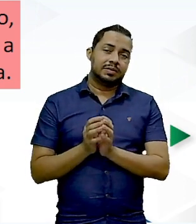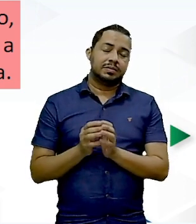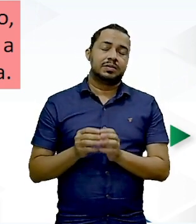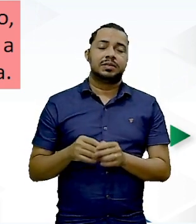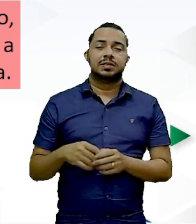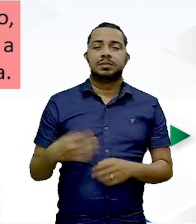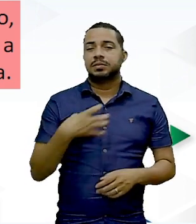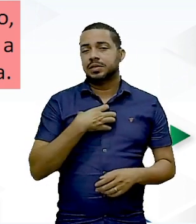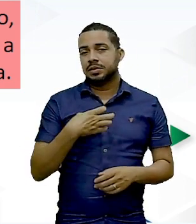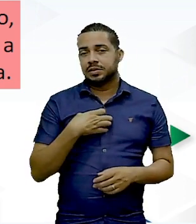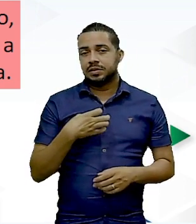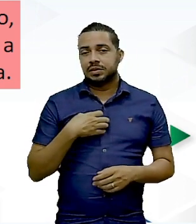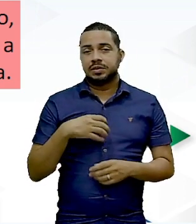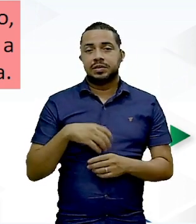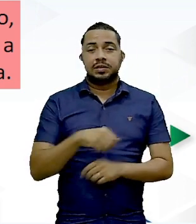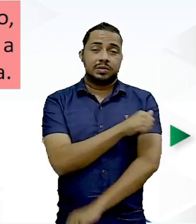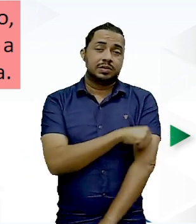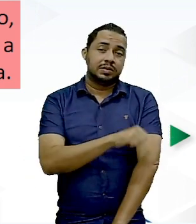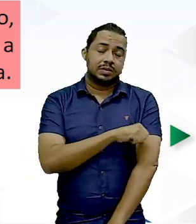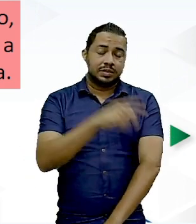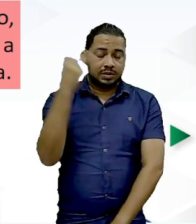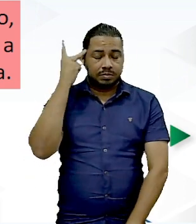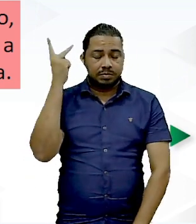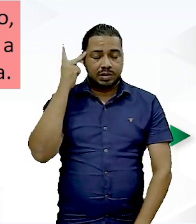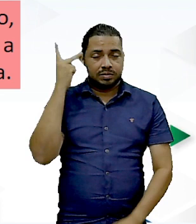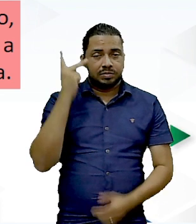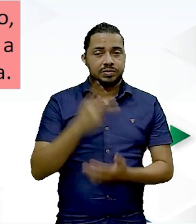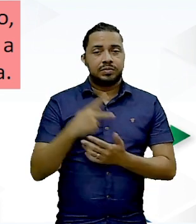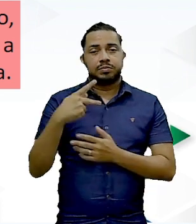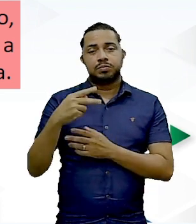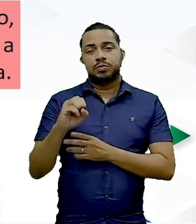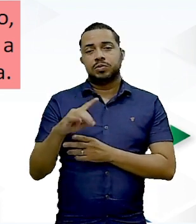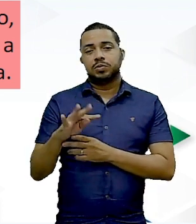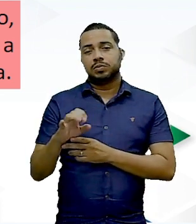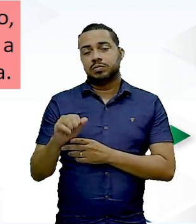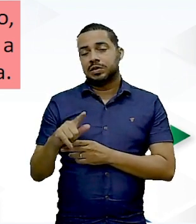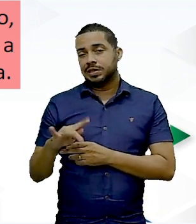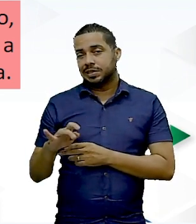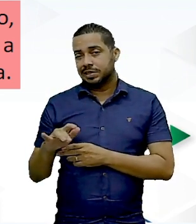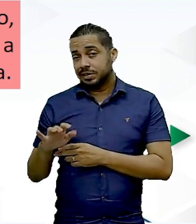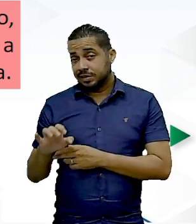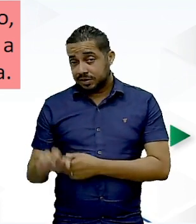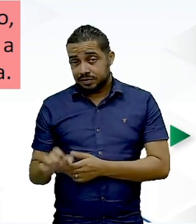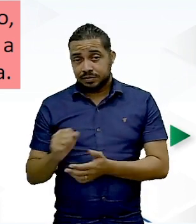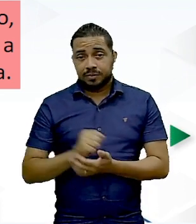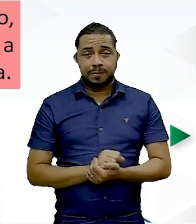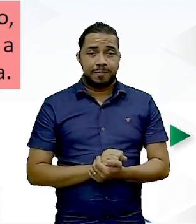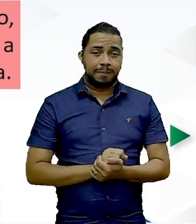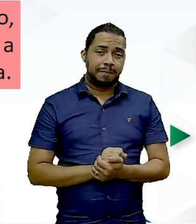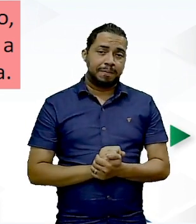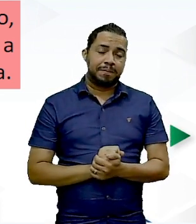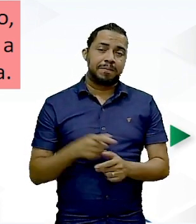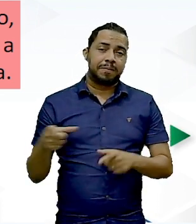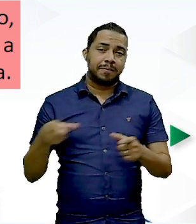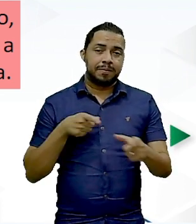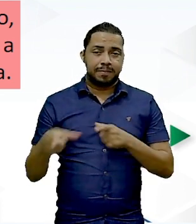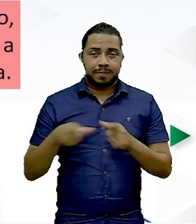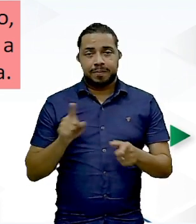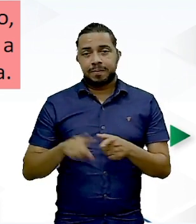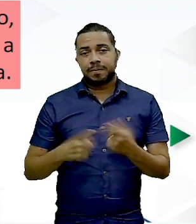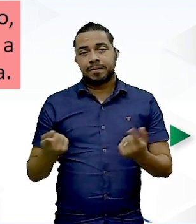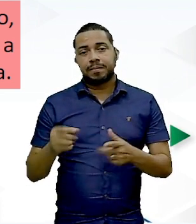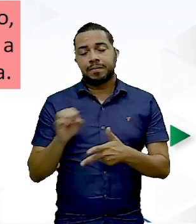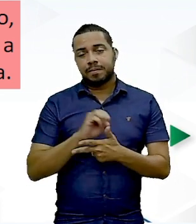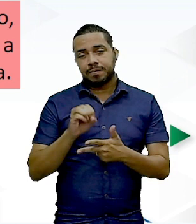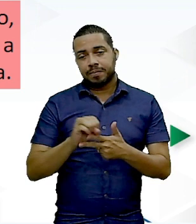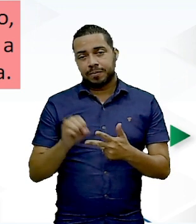Salvador, Belo Horizonte, Rio de Janeiro, São Paulo e Porto Alegre. Eu sei que são regiões completamente distintas para trabalhar, né? Mas o Enem usou